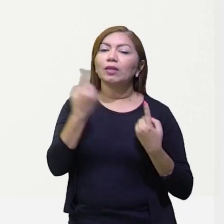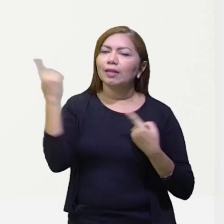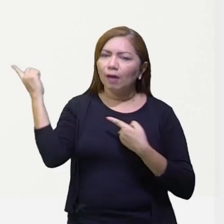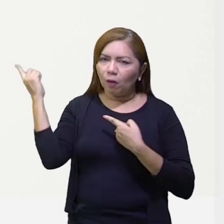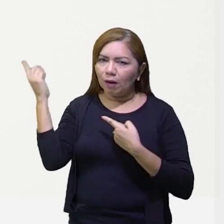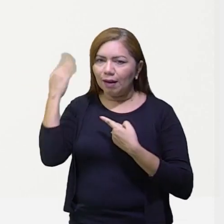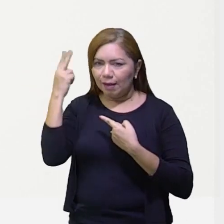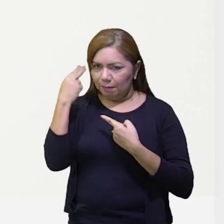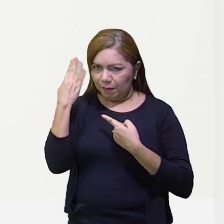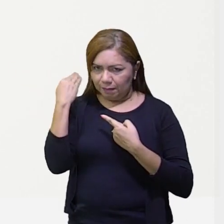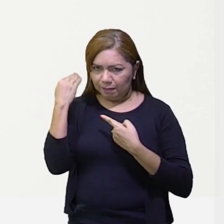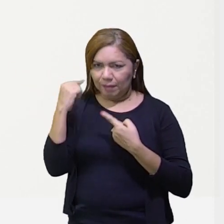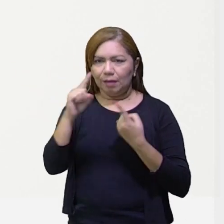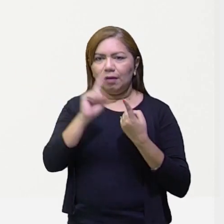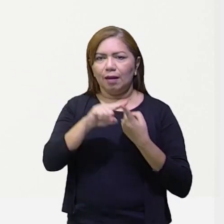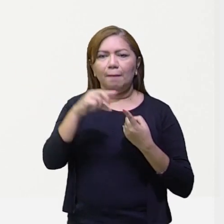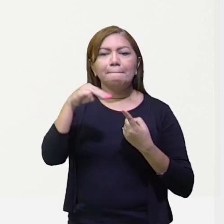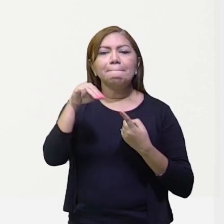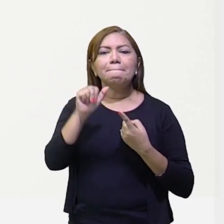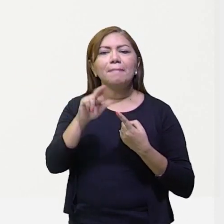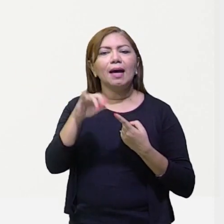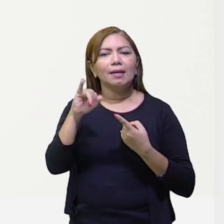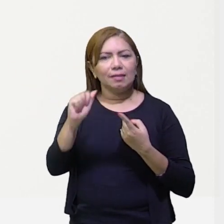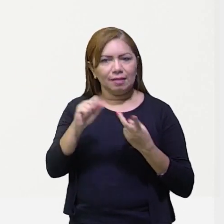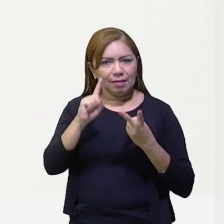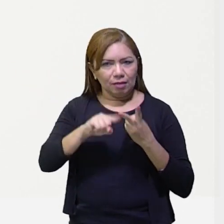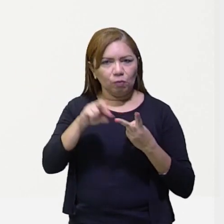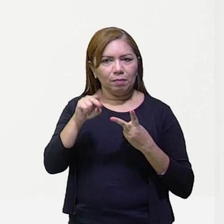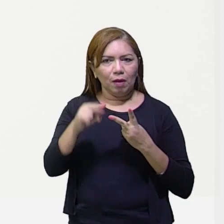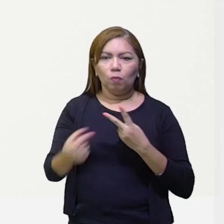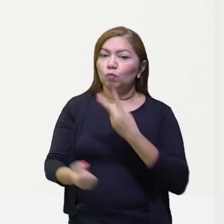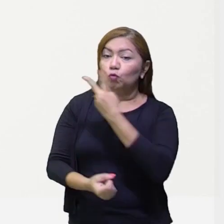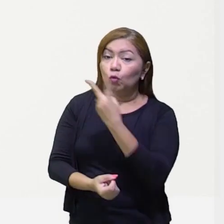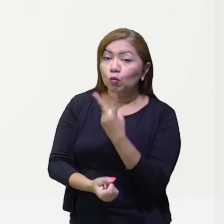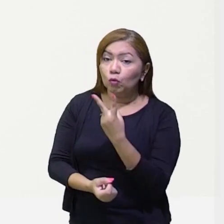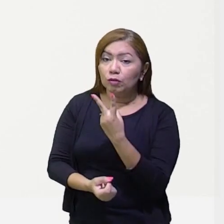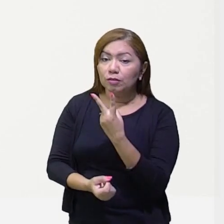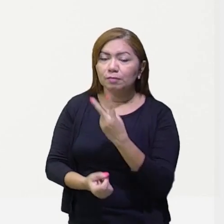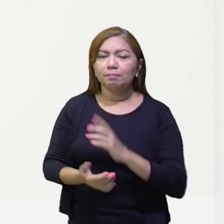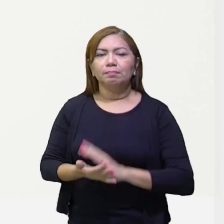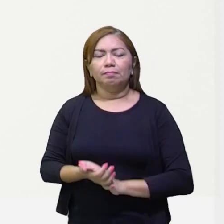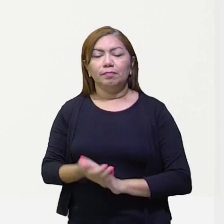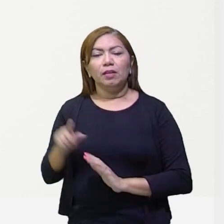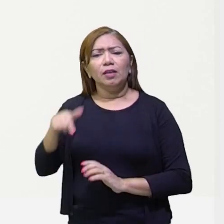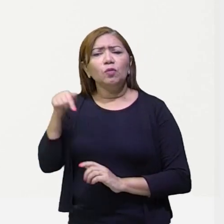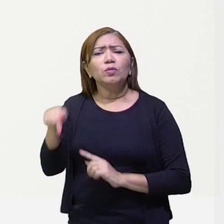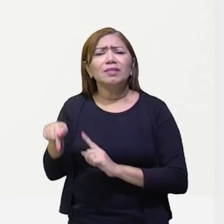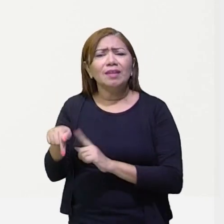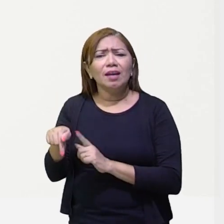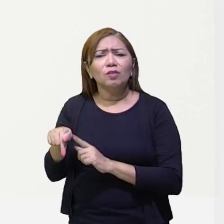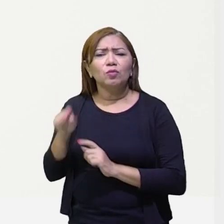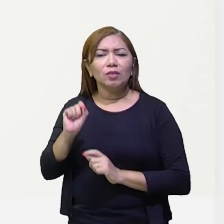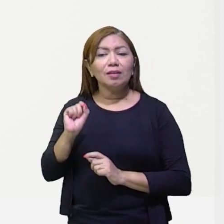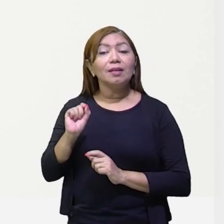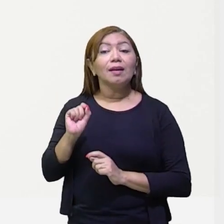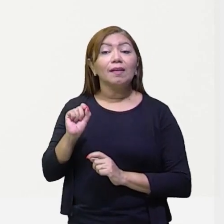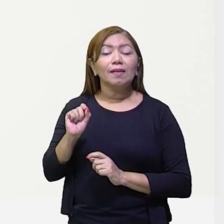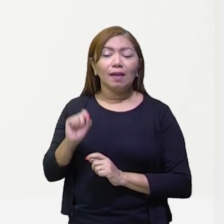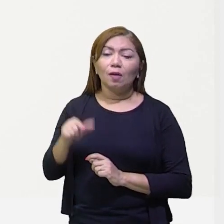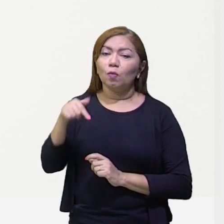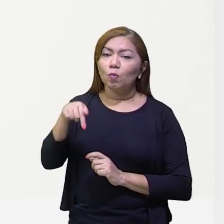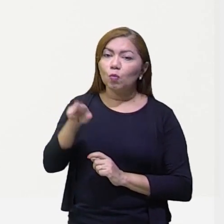irmão dela, o nosso divisor é quanto? 2. Muito bem. E o 7, professor? É o